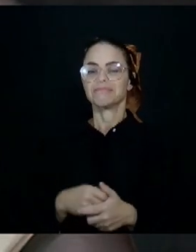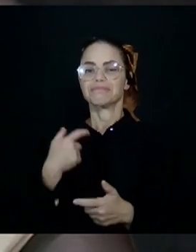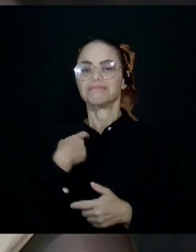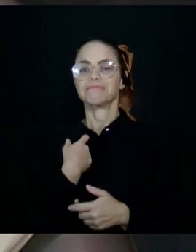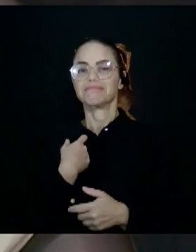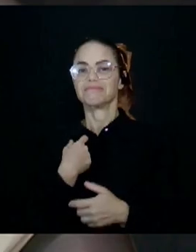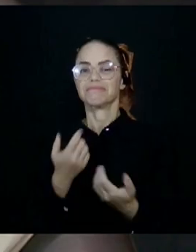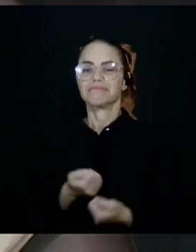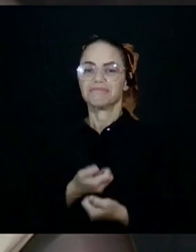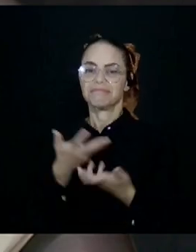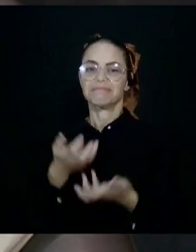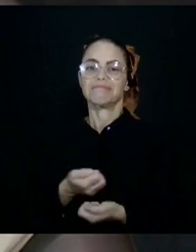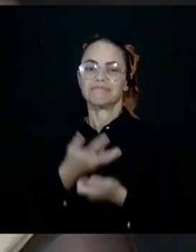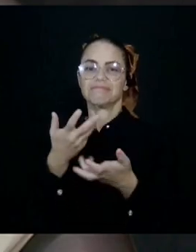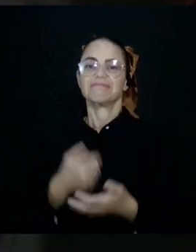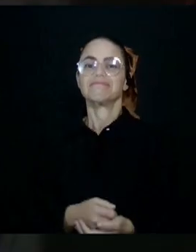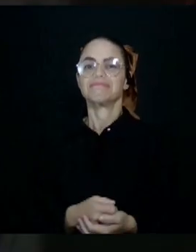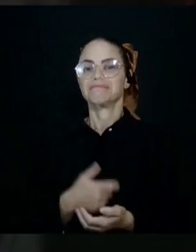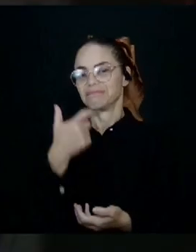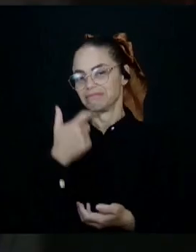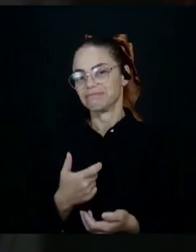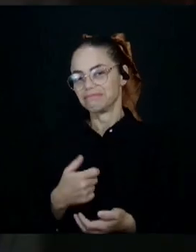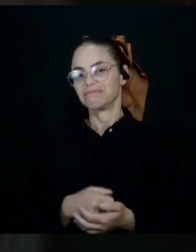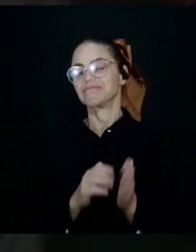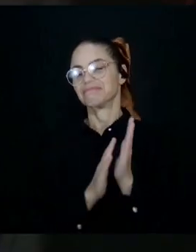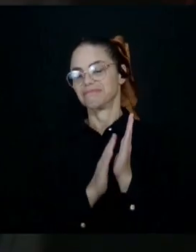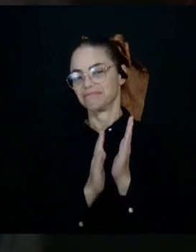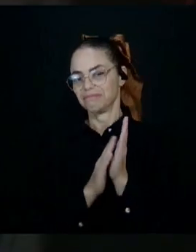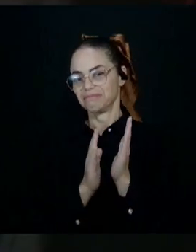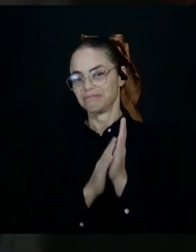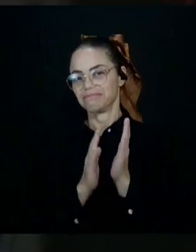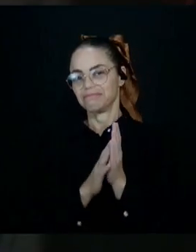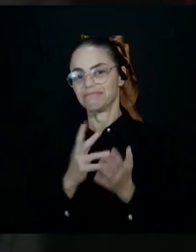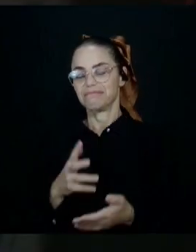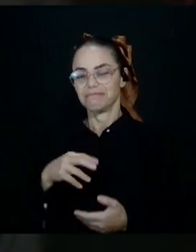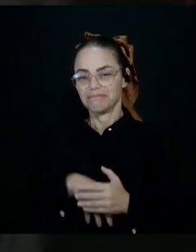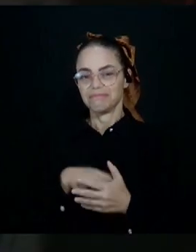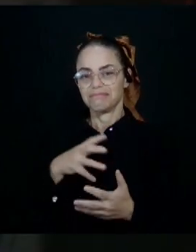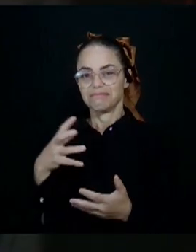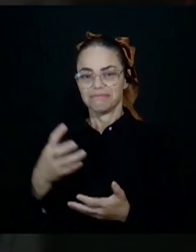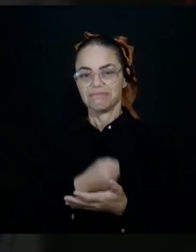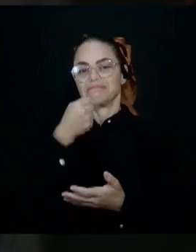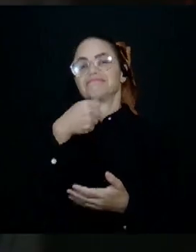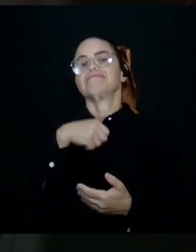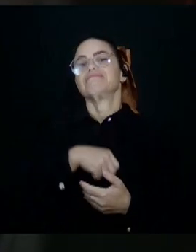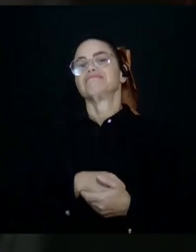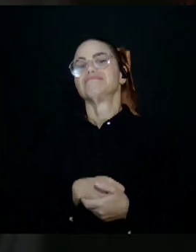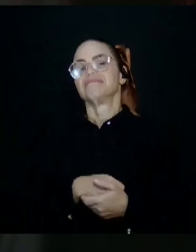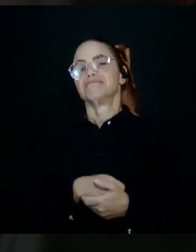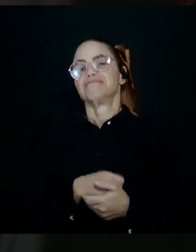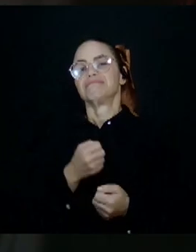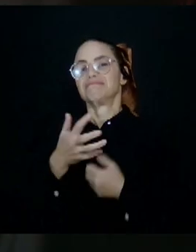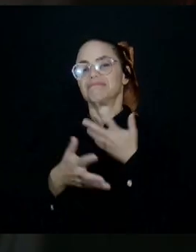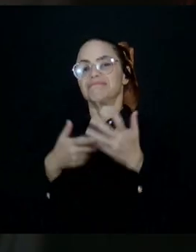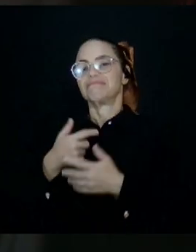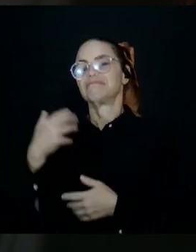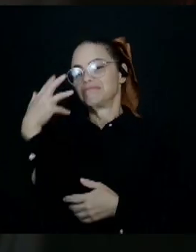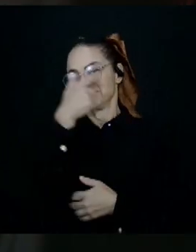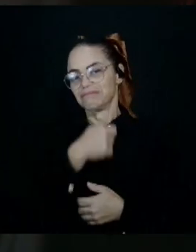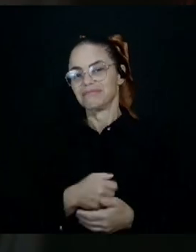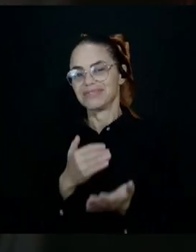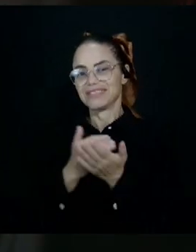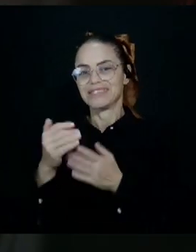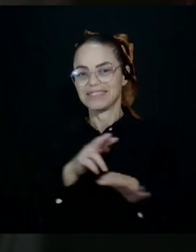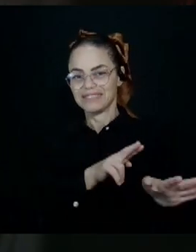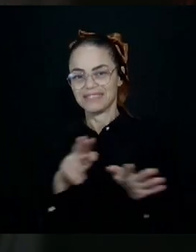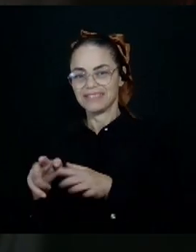ser. É isso mesmo, né? Resgatando a essência. Quantas palavras lindas para a gente começar a semana. Ô, Lute,